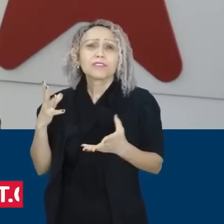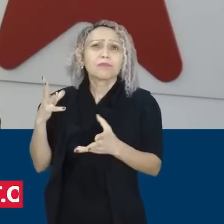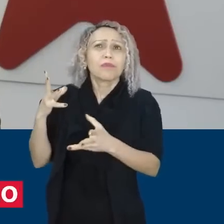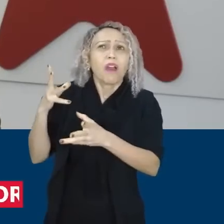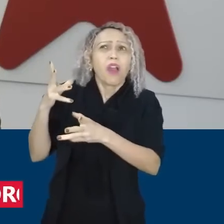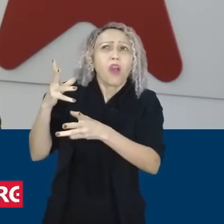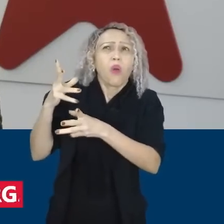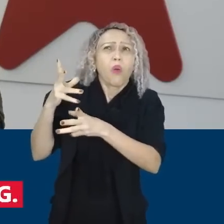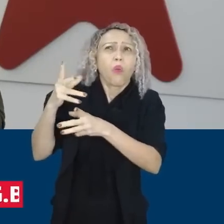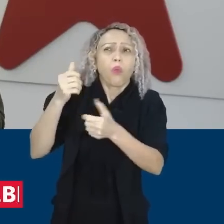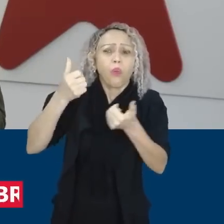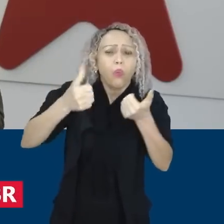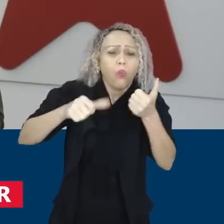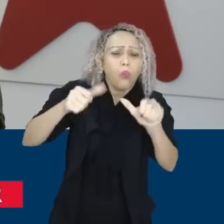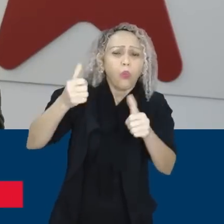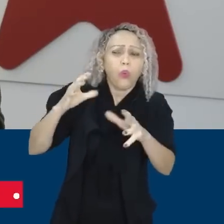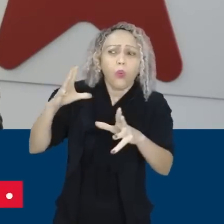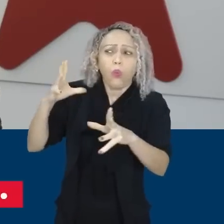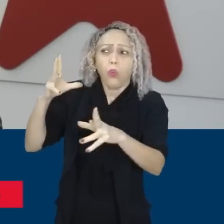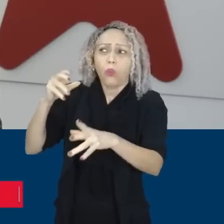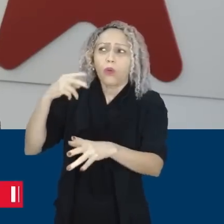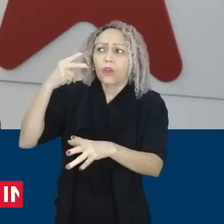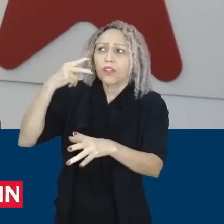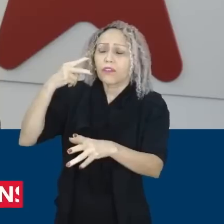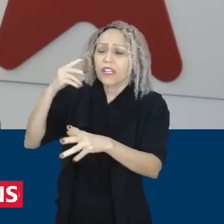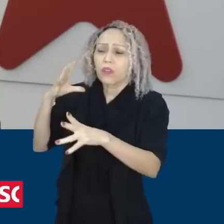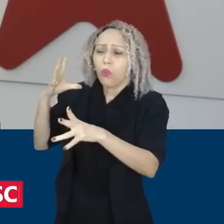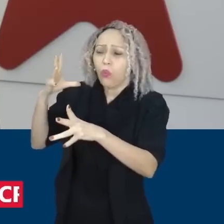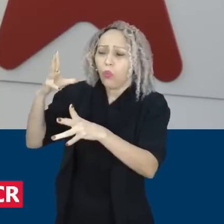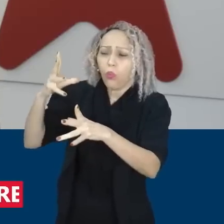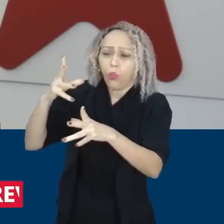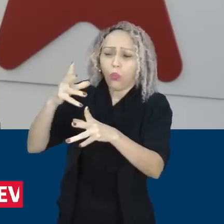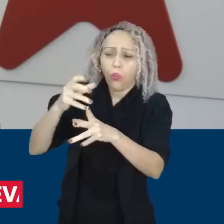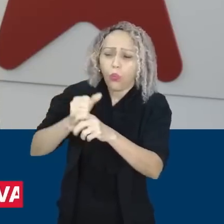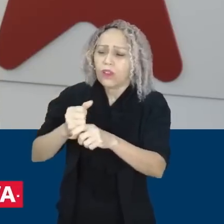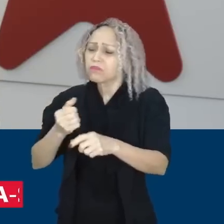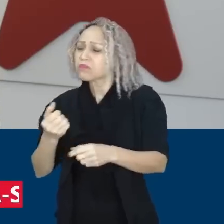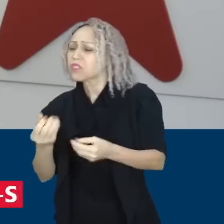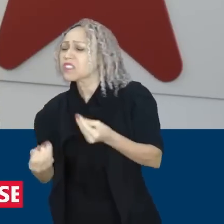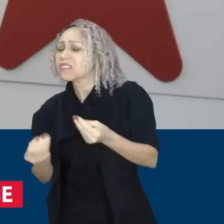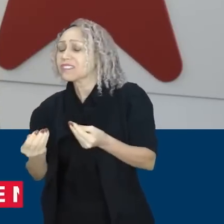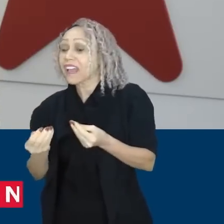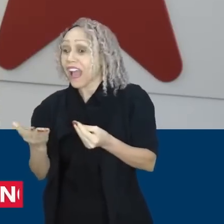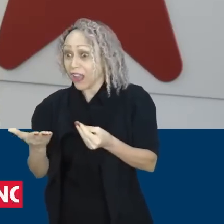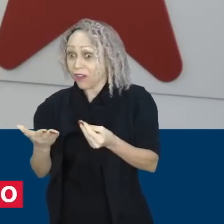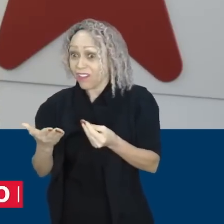como vereadora e agora, né, caminhando aí para a Câmara dos Deputados.